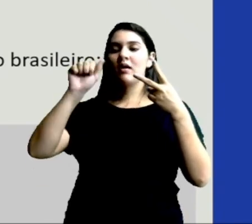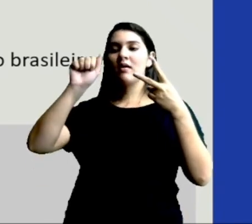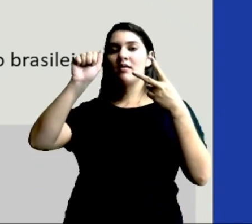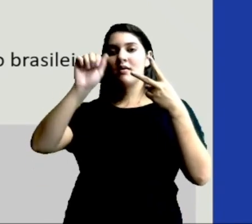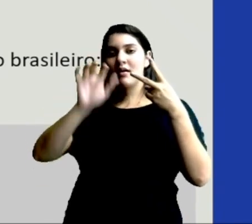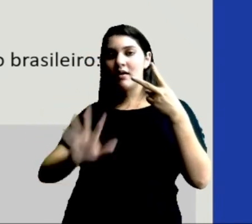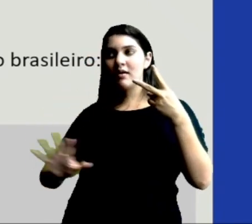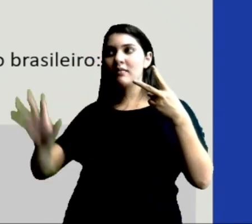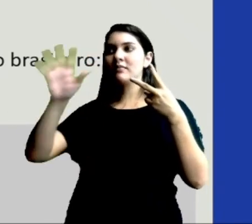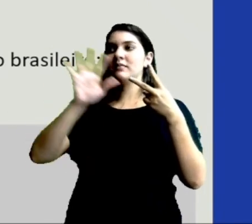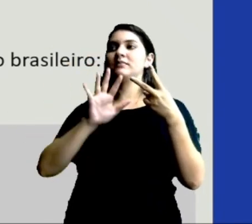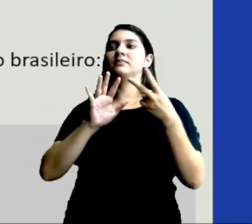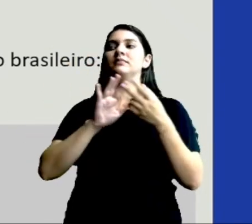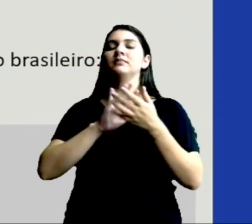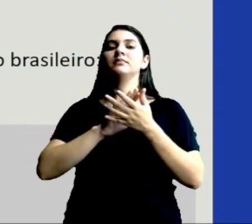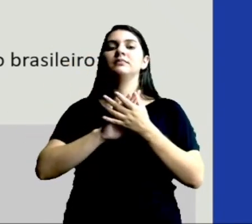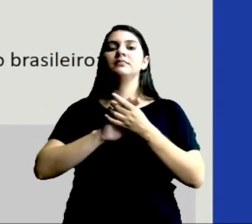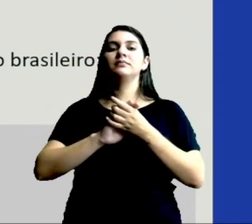americano?